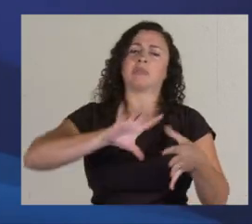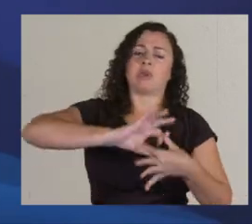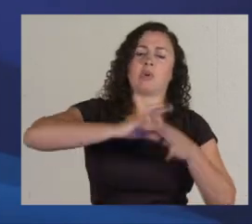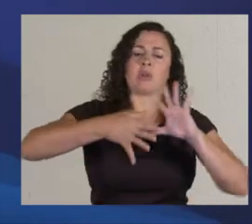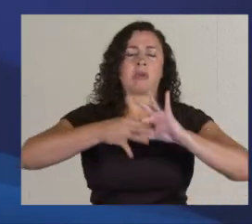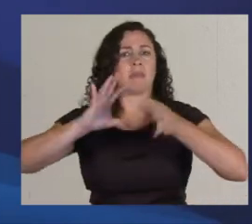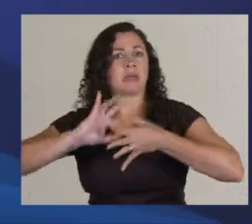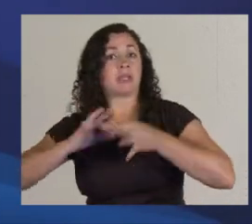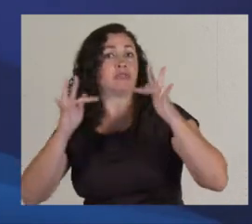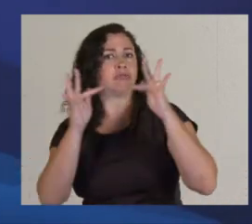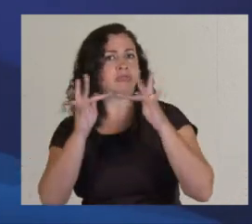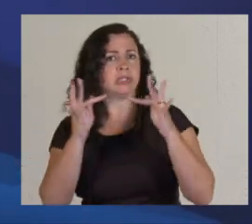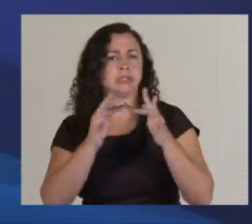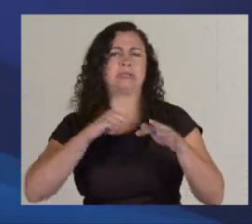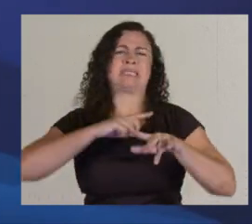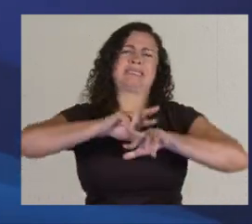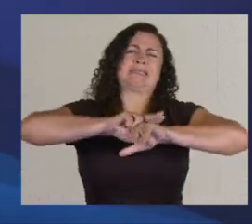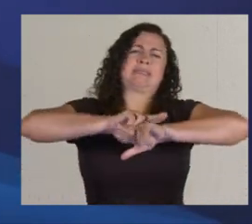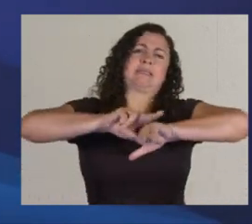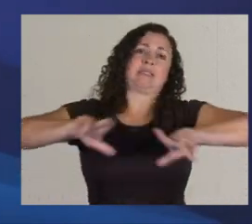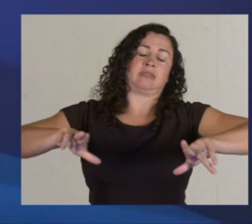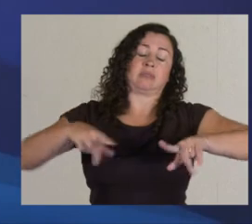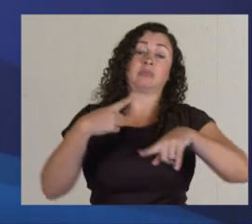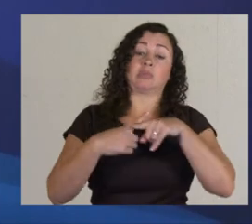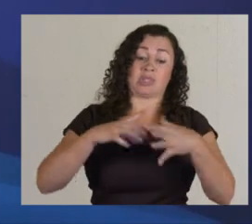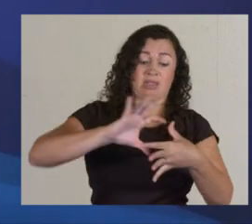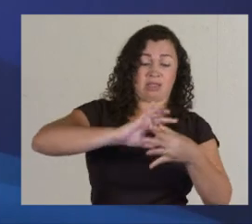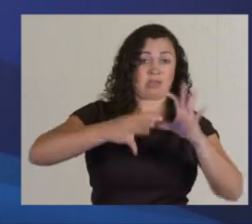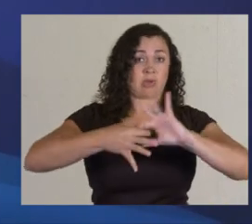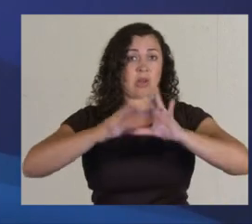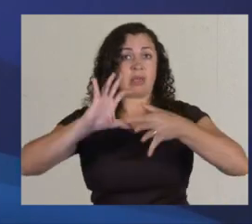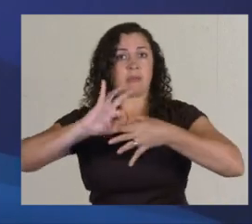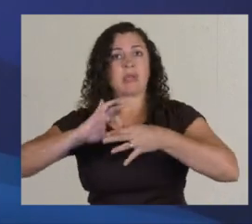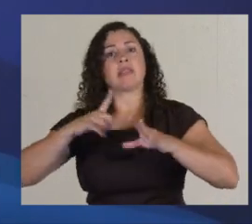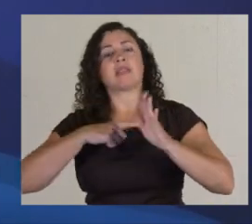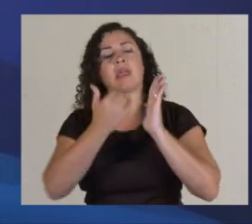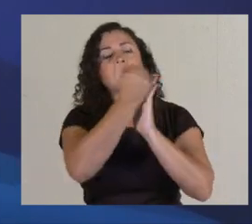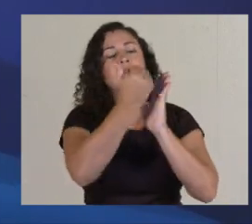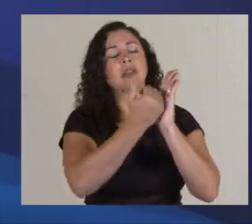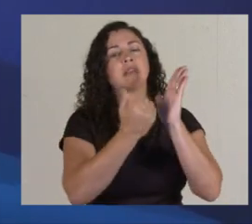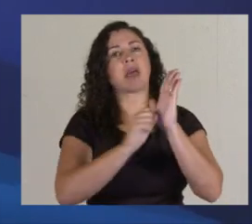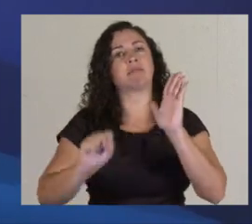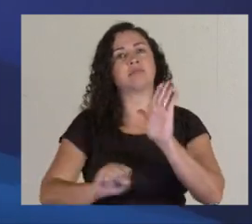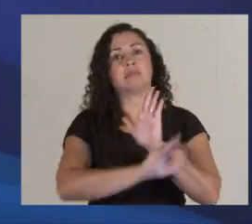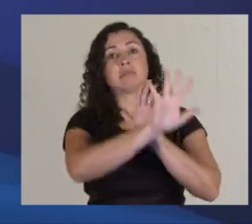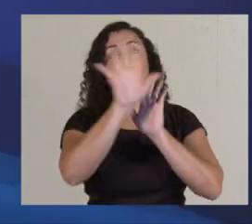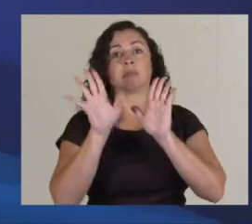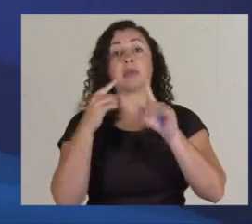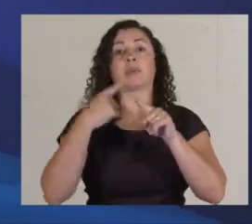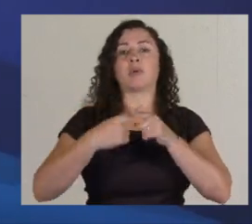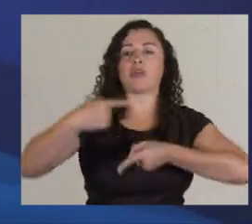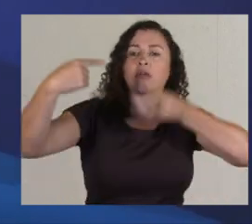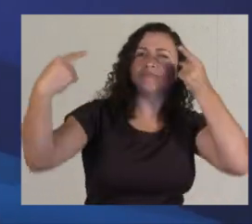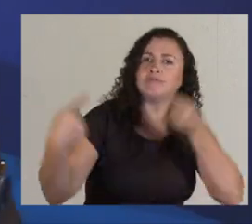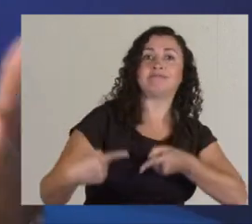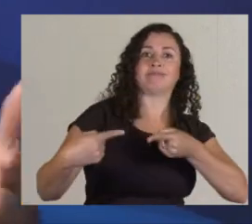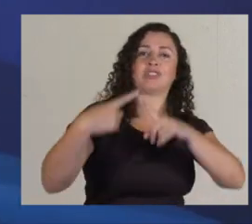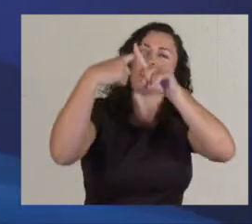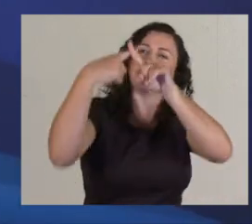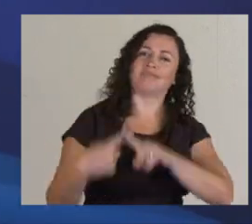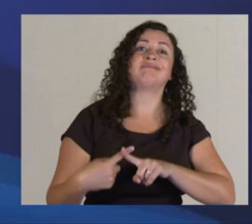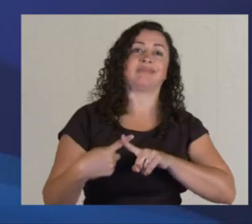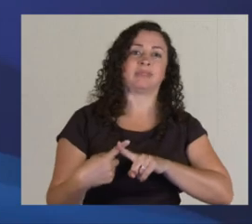Olimpíadas, porque, repito, as Olimpíadas elas têm um critério muito transparente, porque elas são disputas, e para